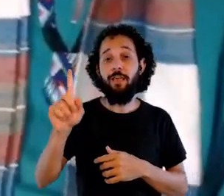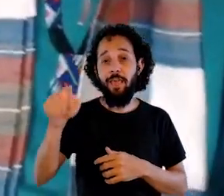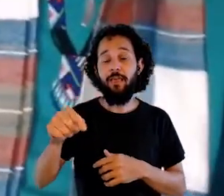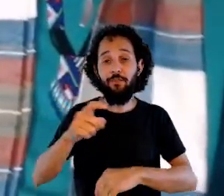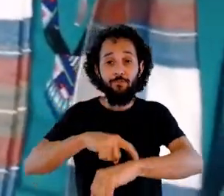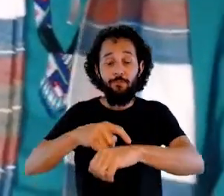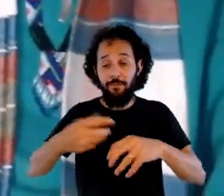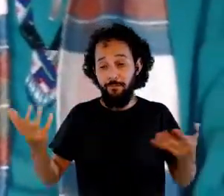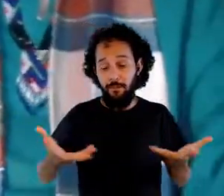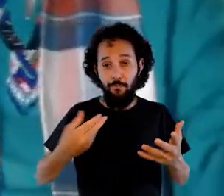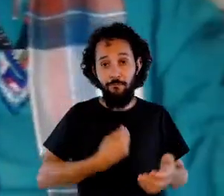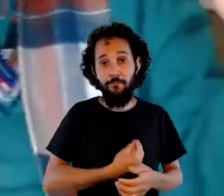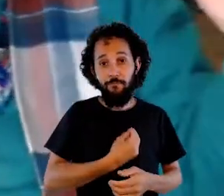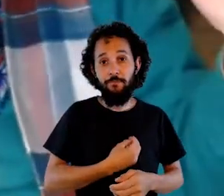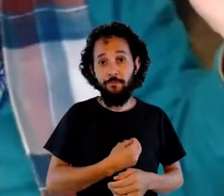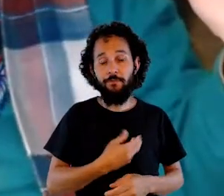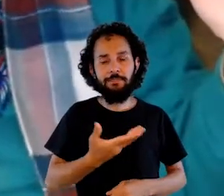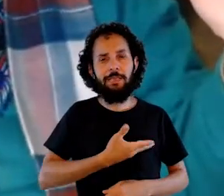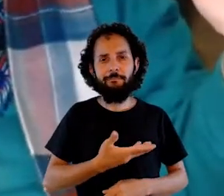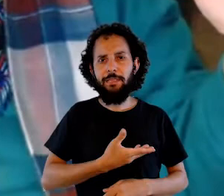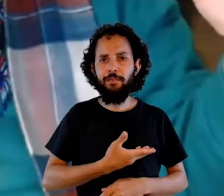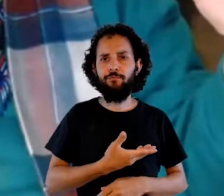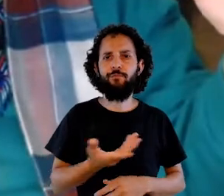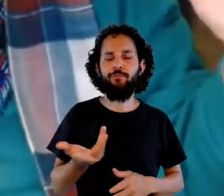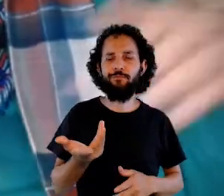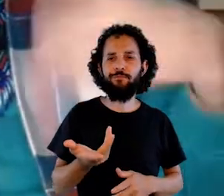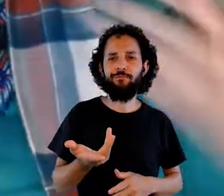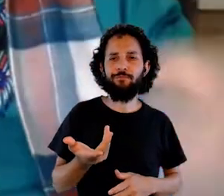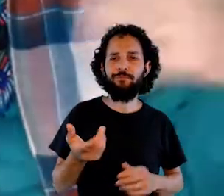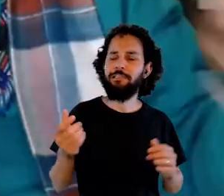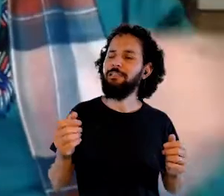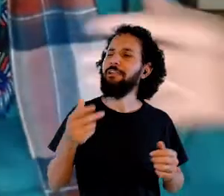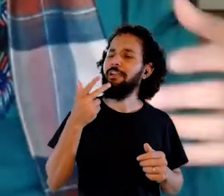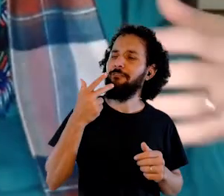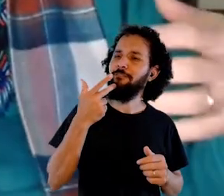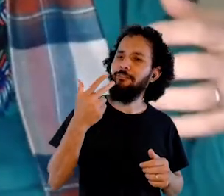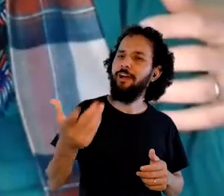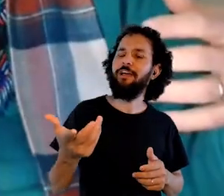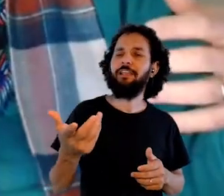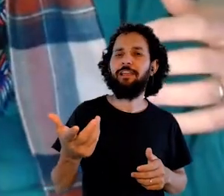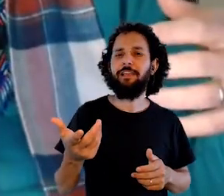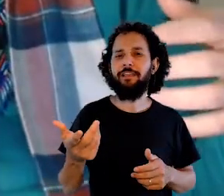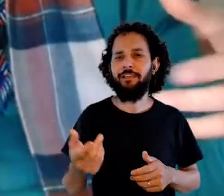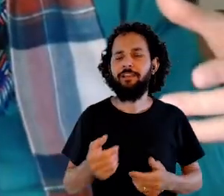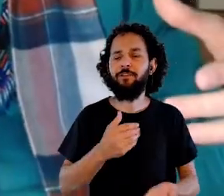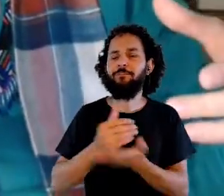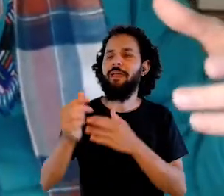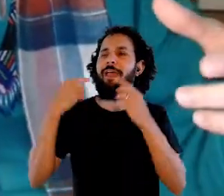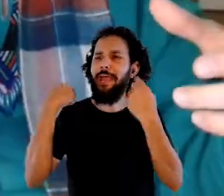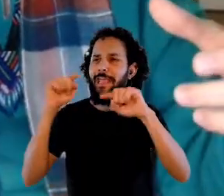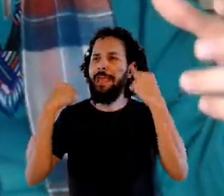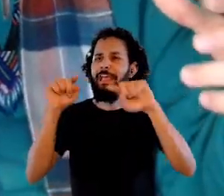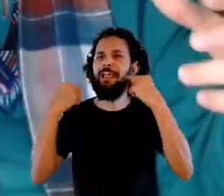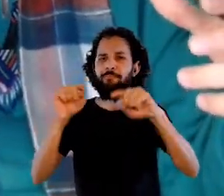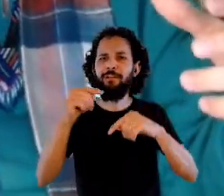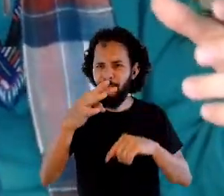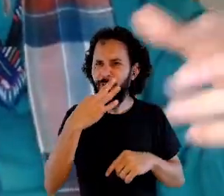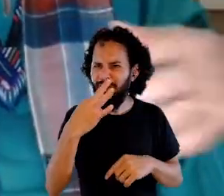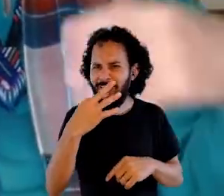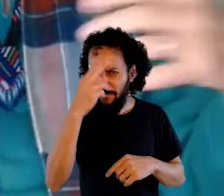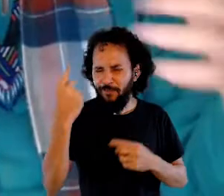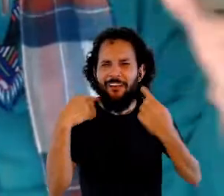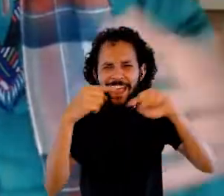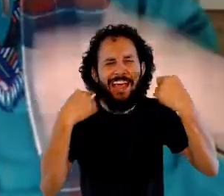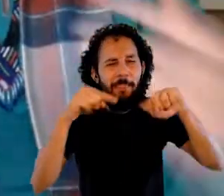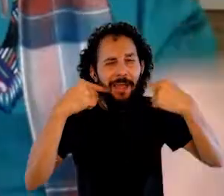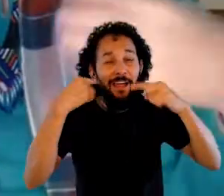aqueles amigos que chegam para você e começam a reclamar da vida. Você conhece aquelas pessoas que reclamam da vida?